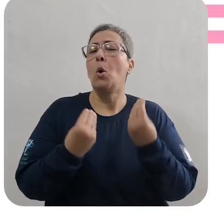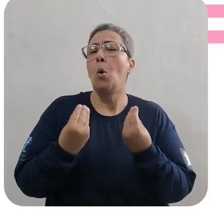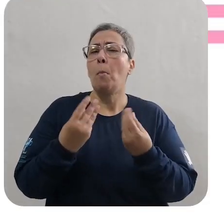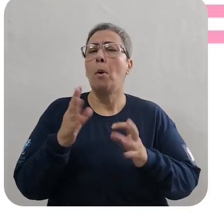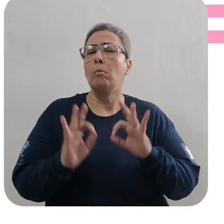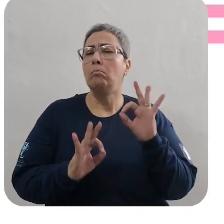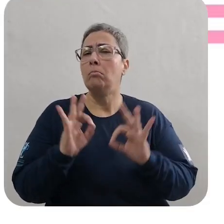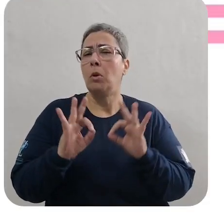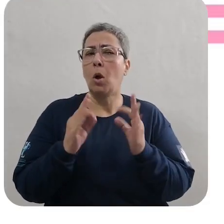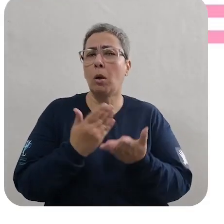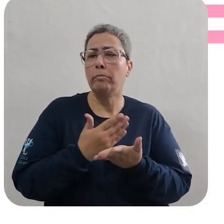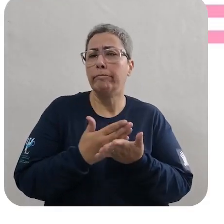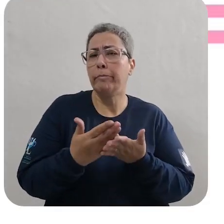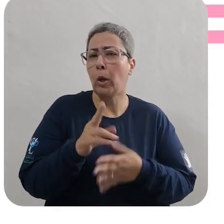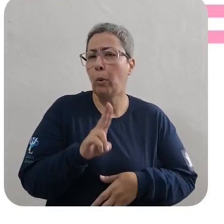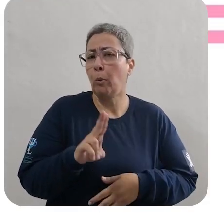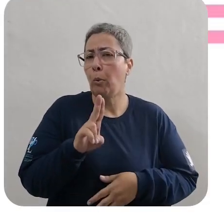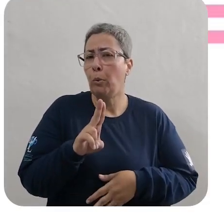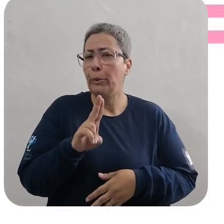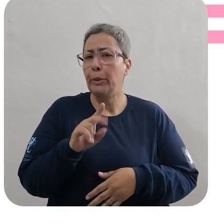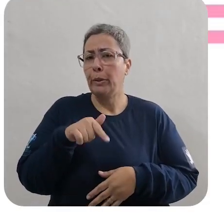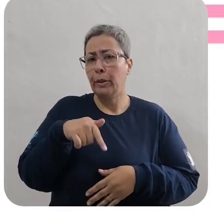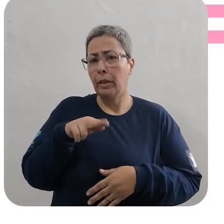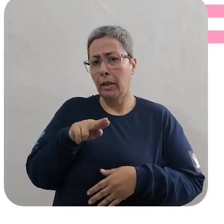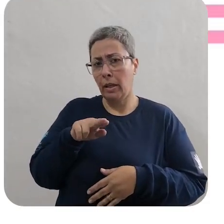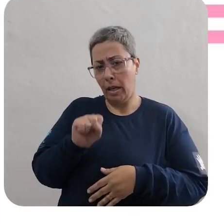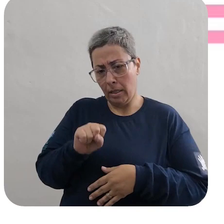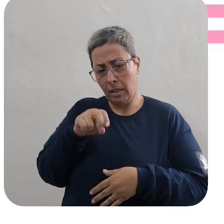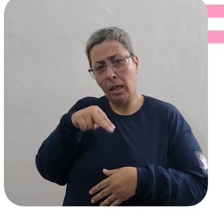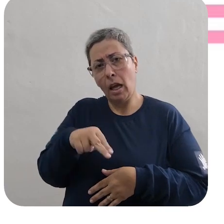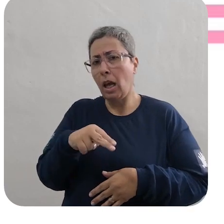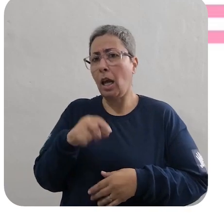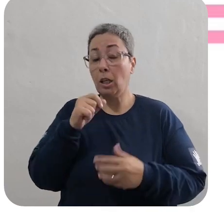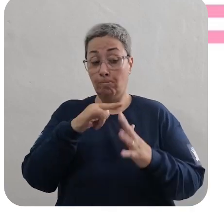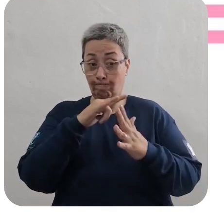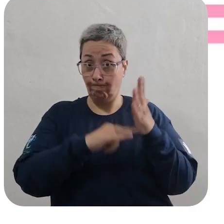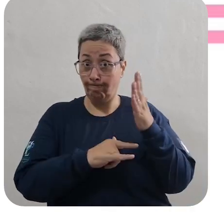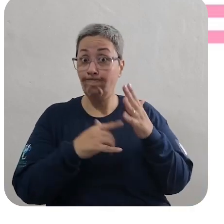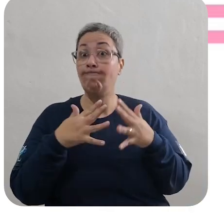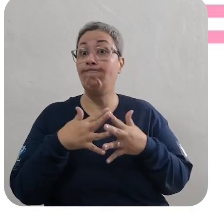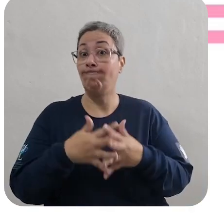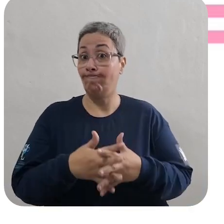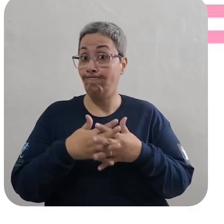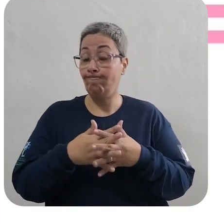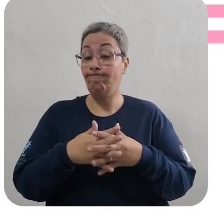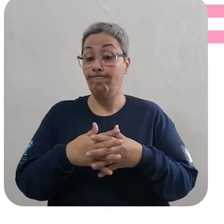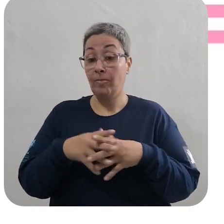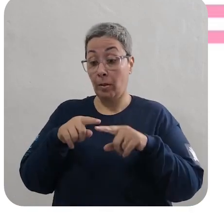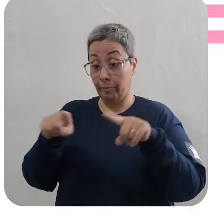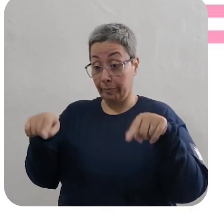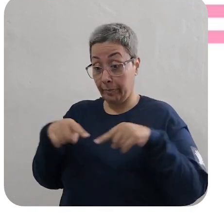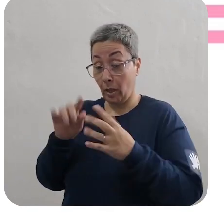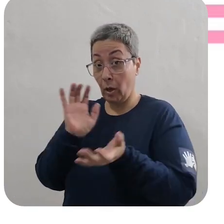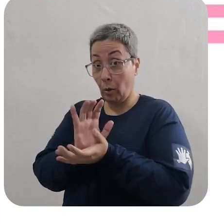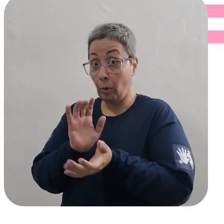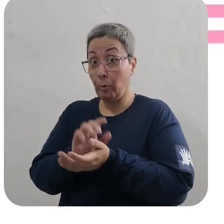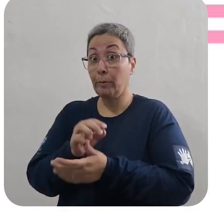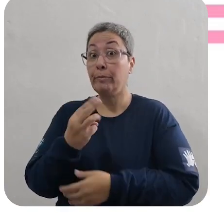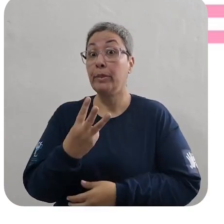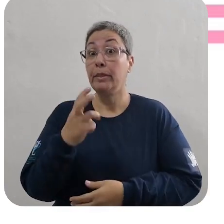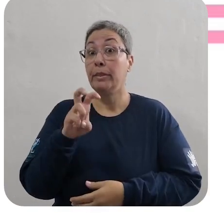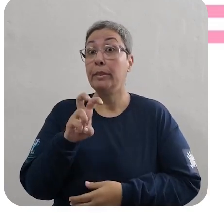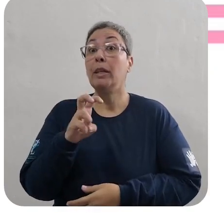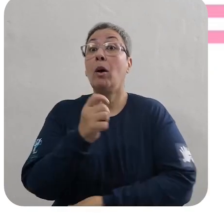Como planejar a partir do QSN? O documento é complexo e minha turma tem 35